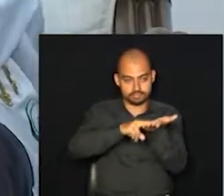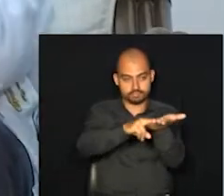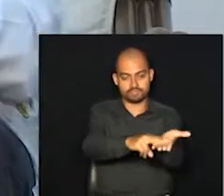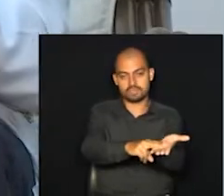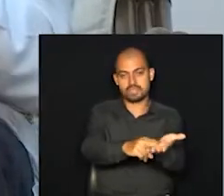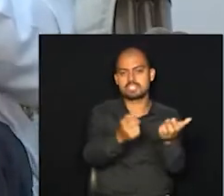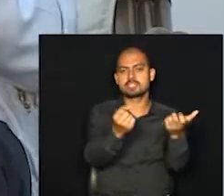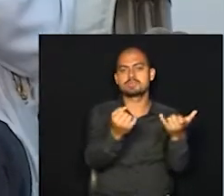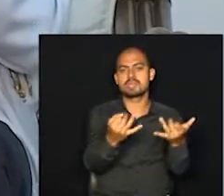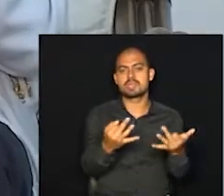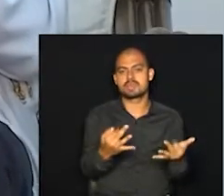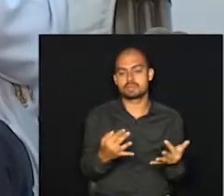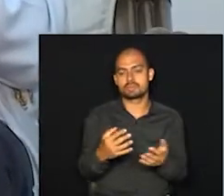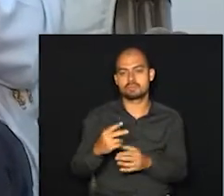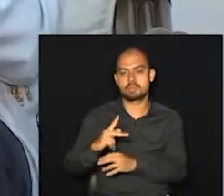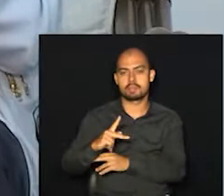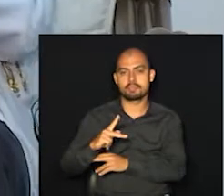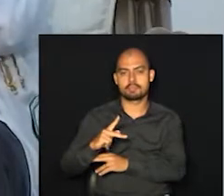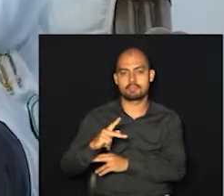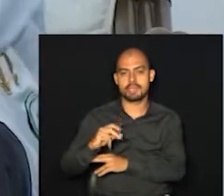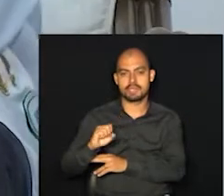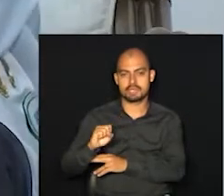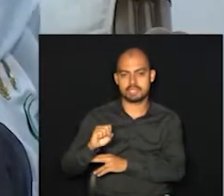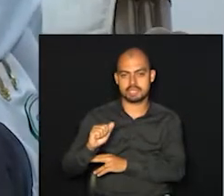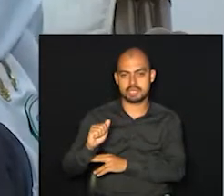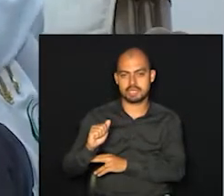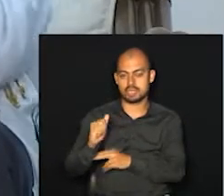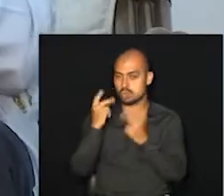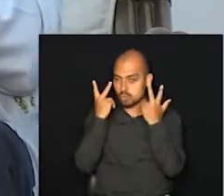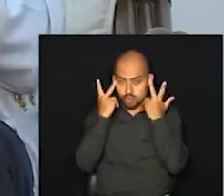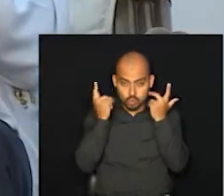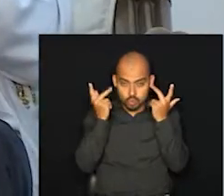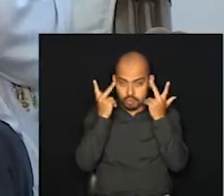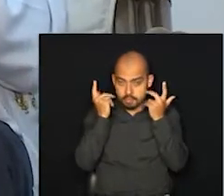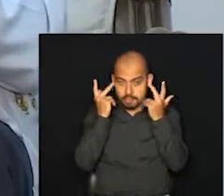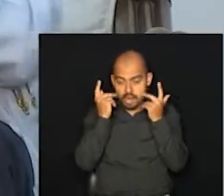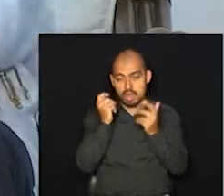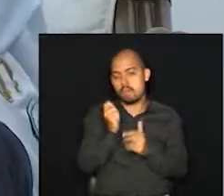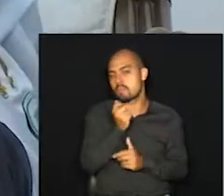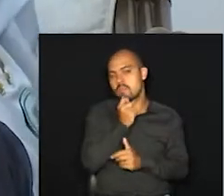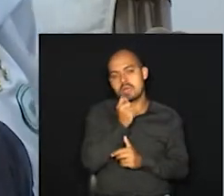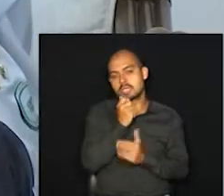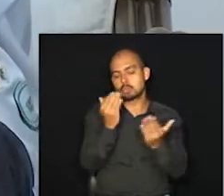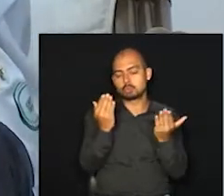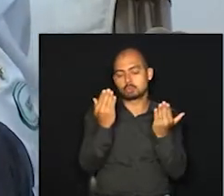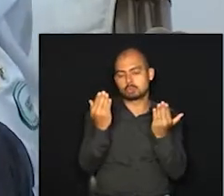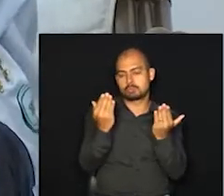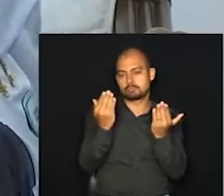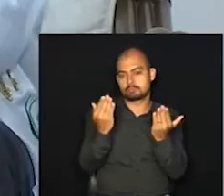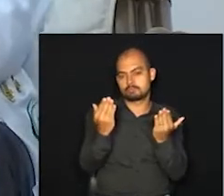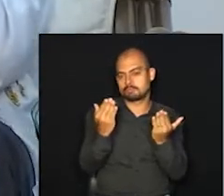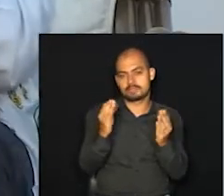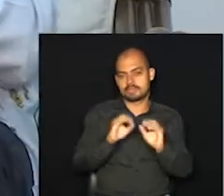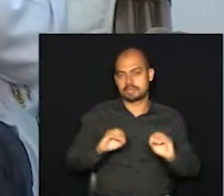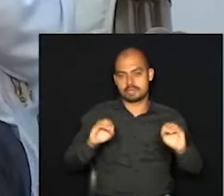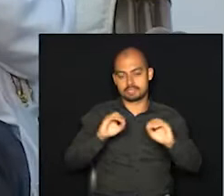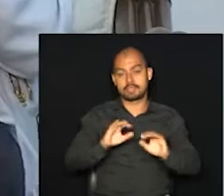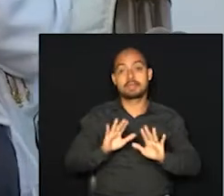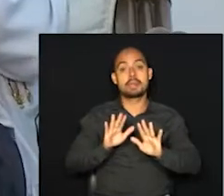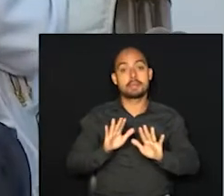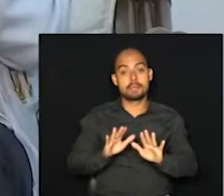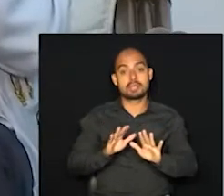PSA dele está normal e que ele não tem ainda nenhuma suspeita, e ele deve continuar